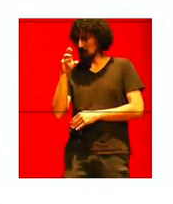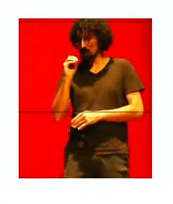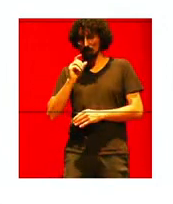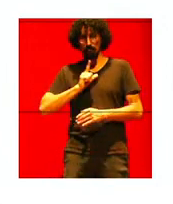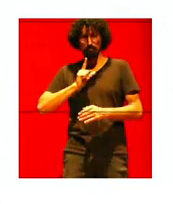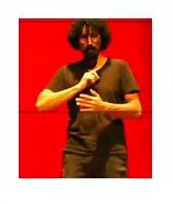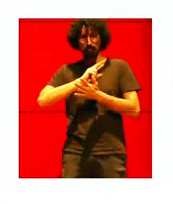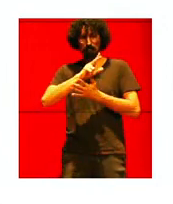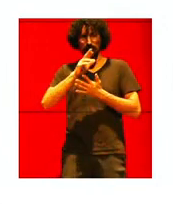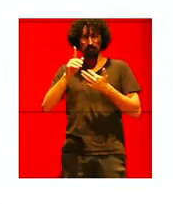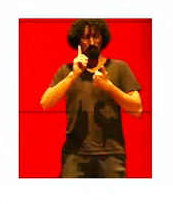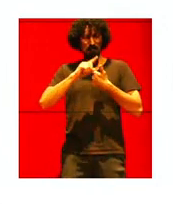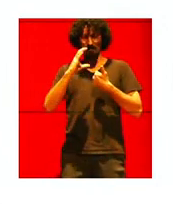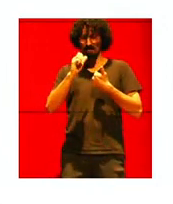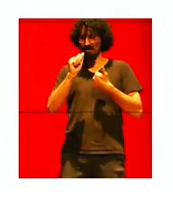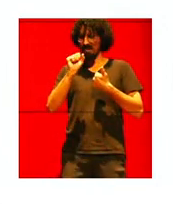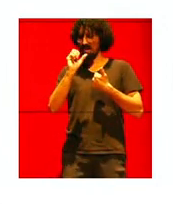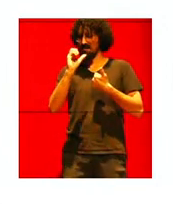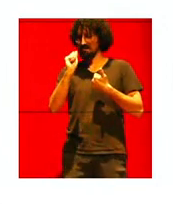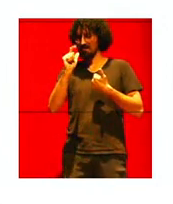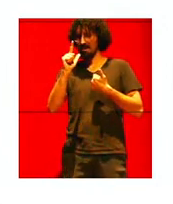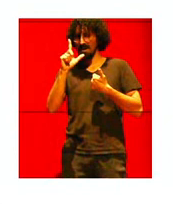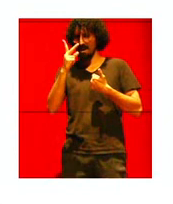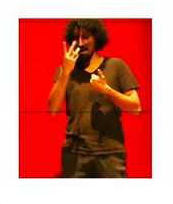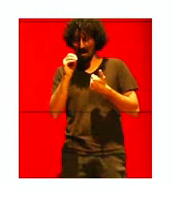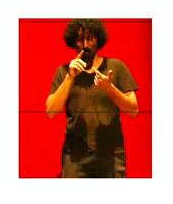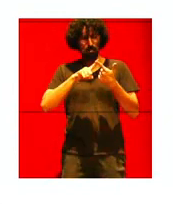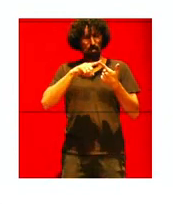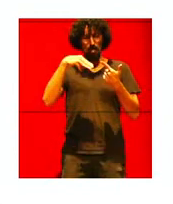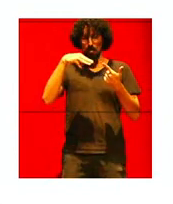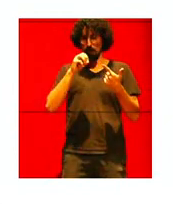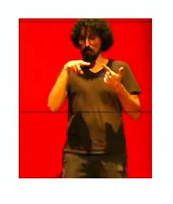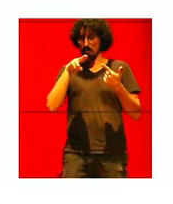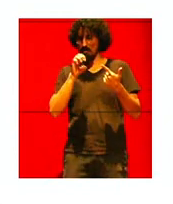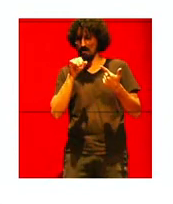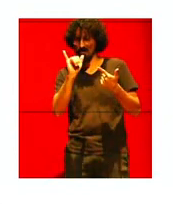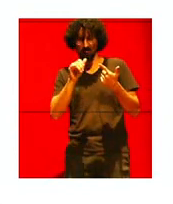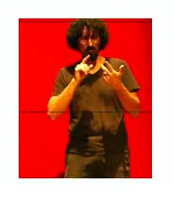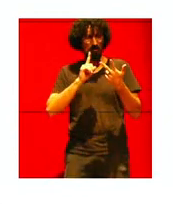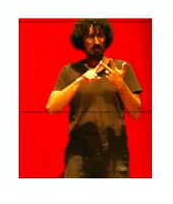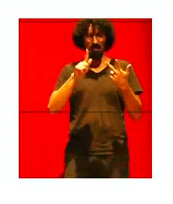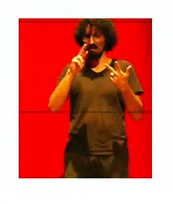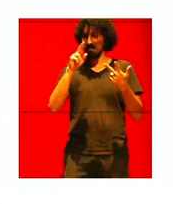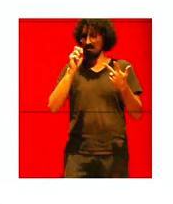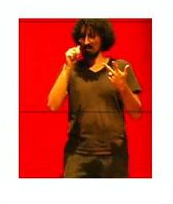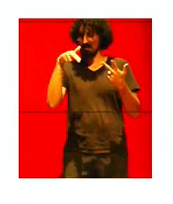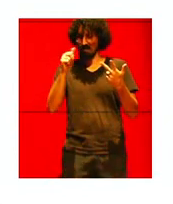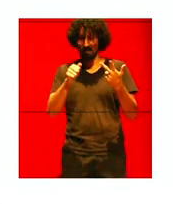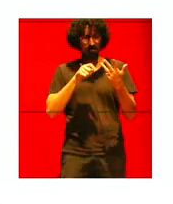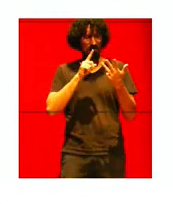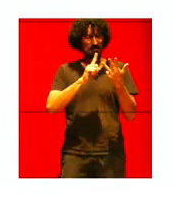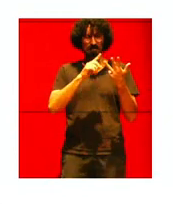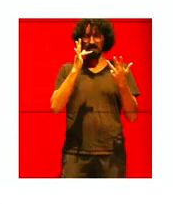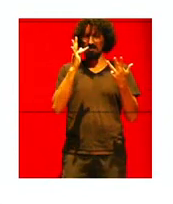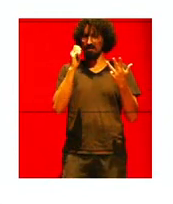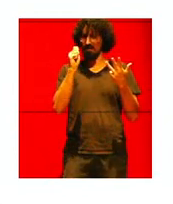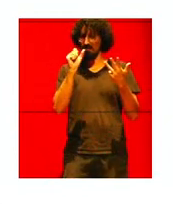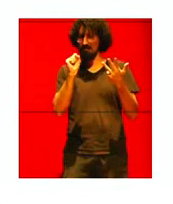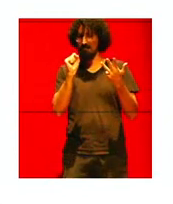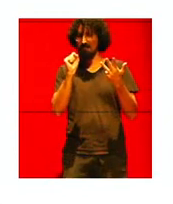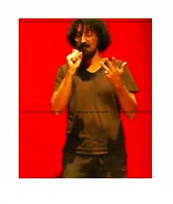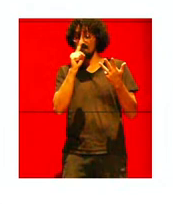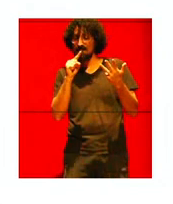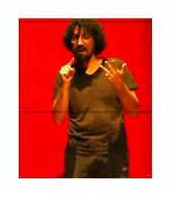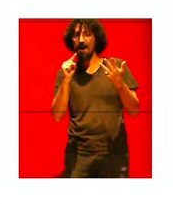metal, cascalho. Eu já ouvi até a pessoa dizer assim, hoje sai o faz-me rir.